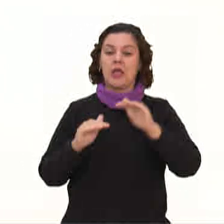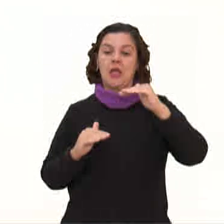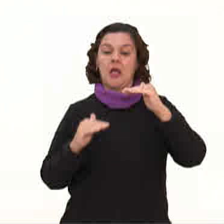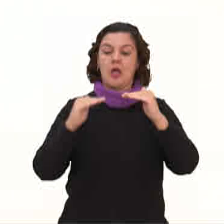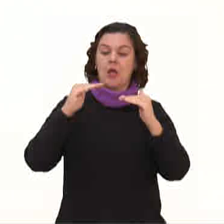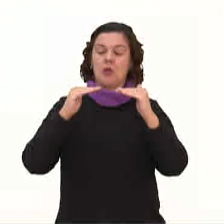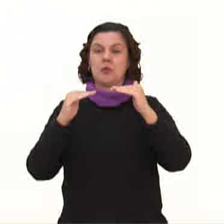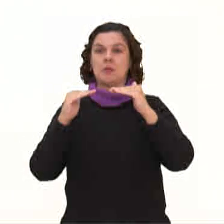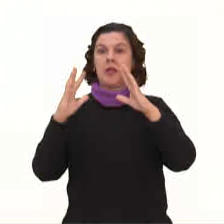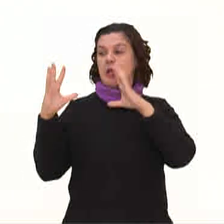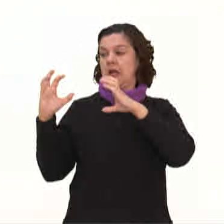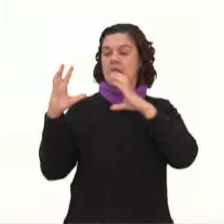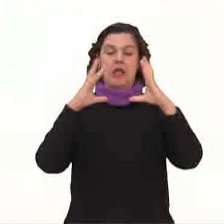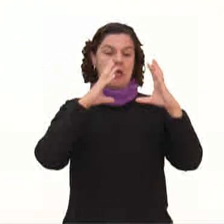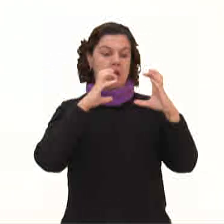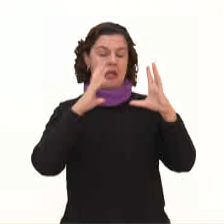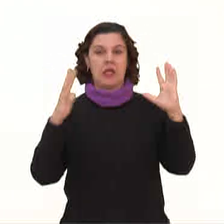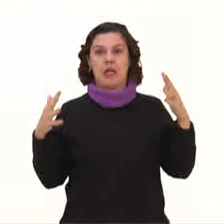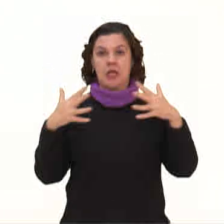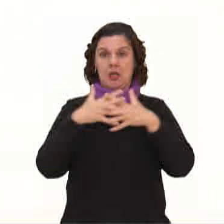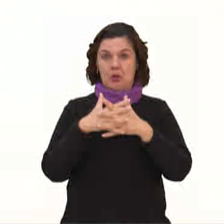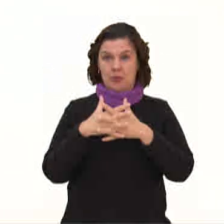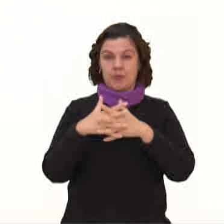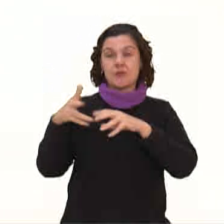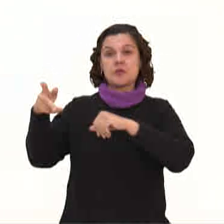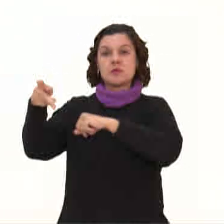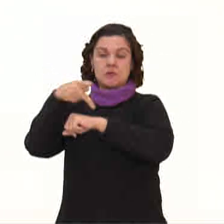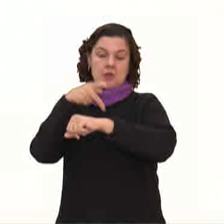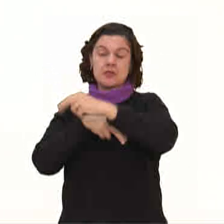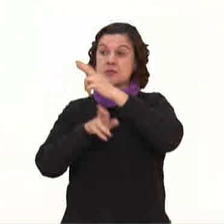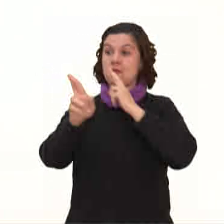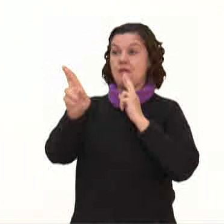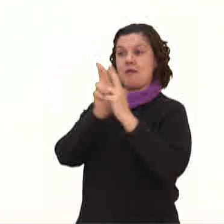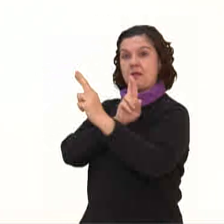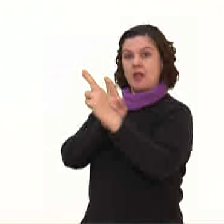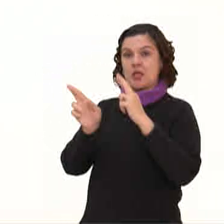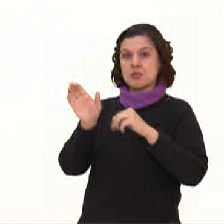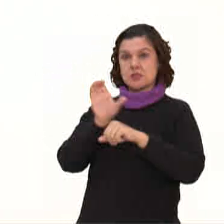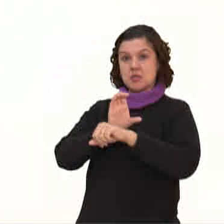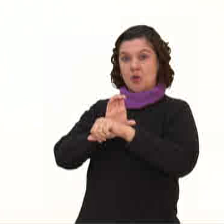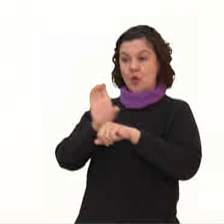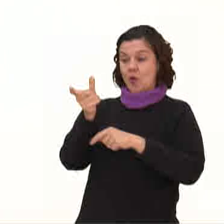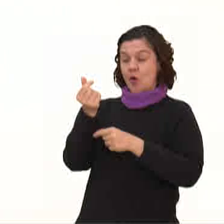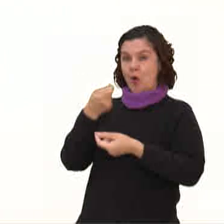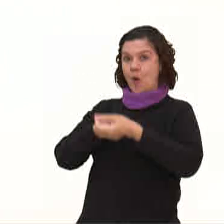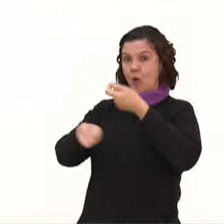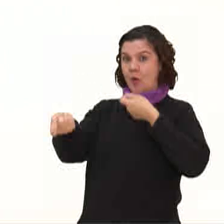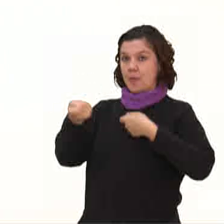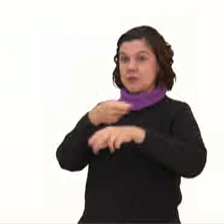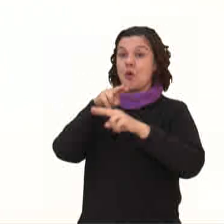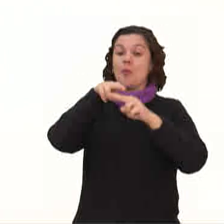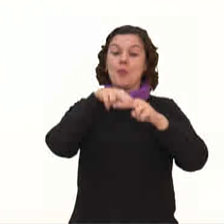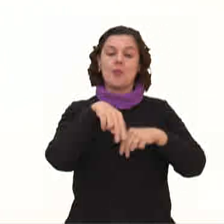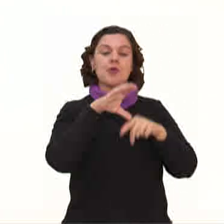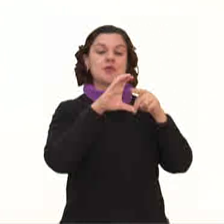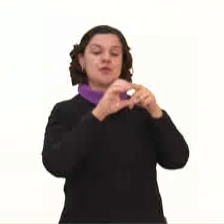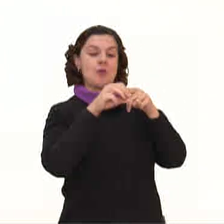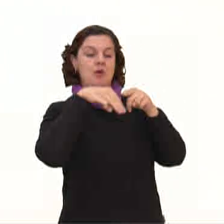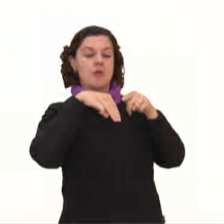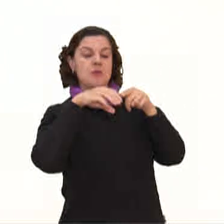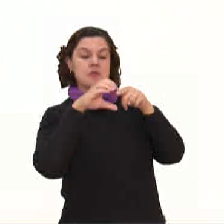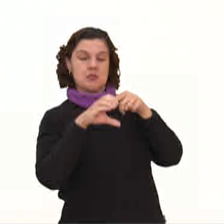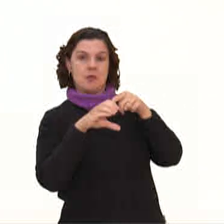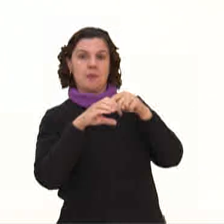os conflitos que existem na relação comercial, por isso que chama-se Organização Mundial